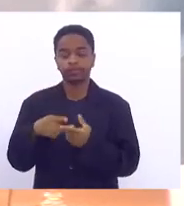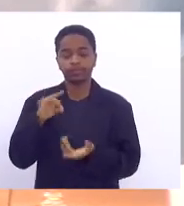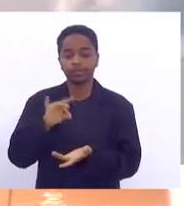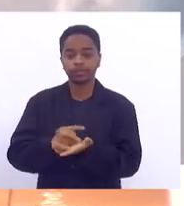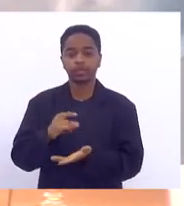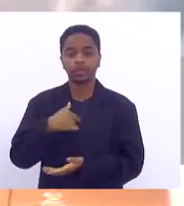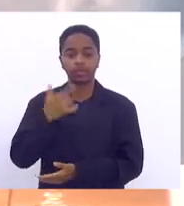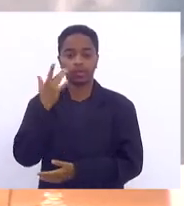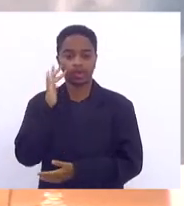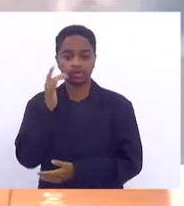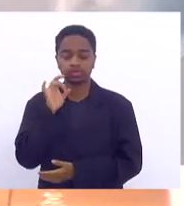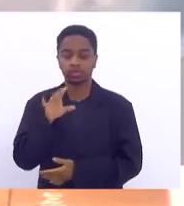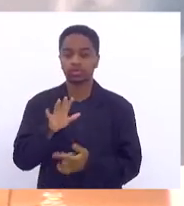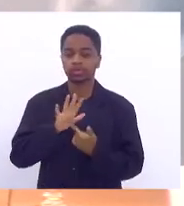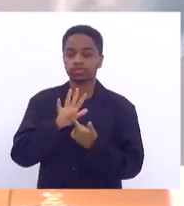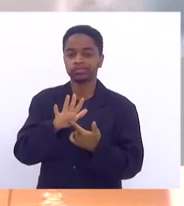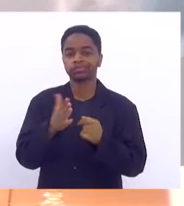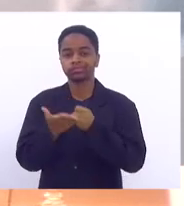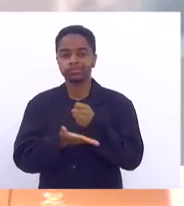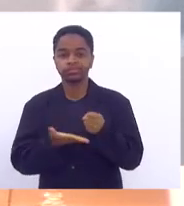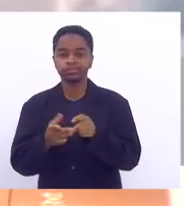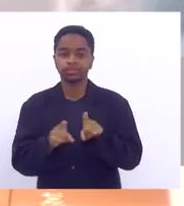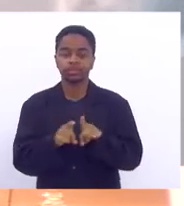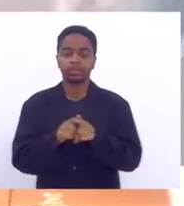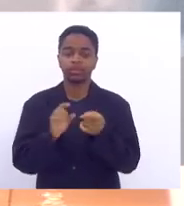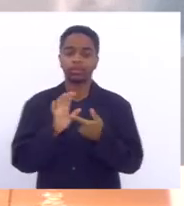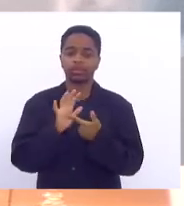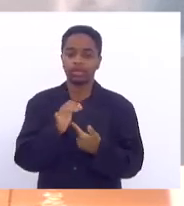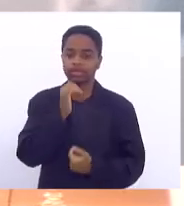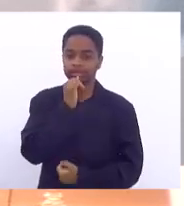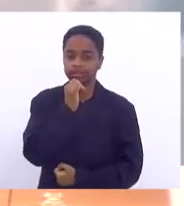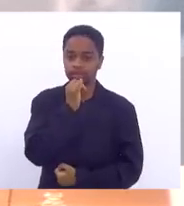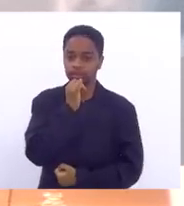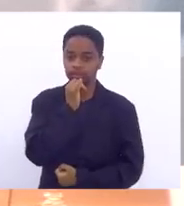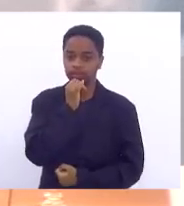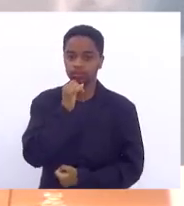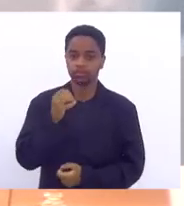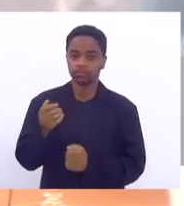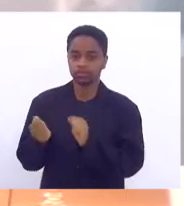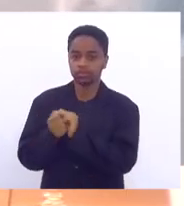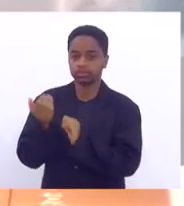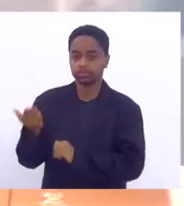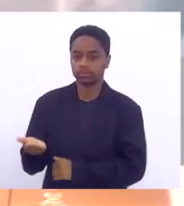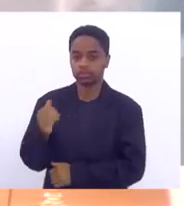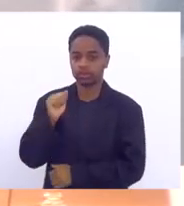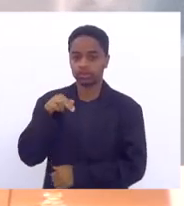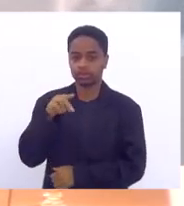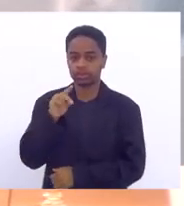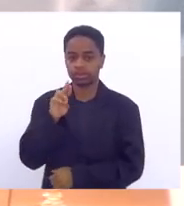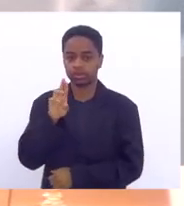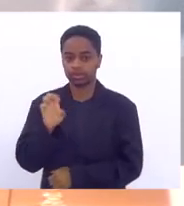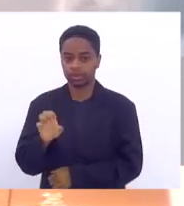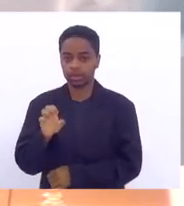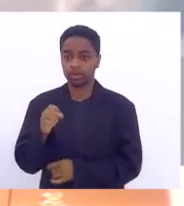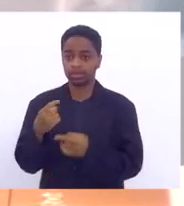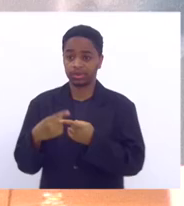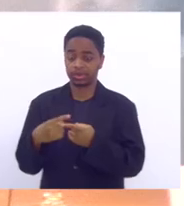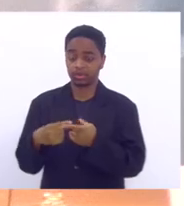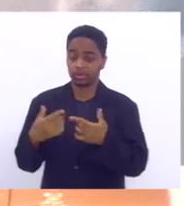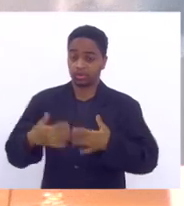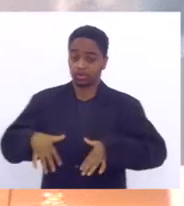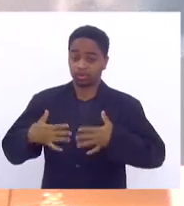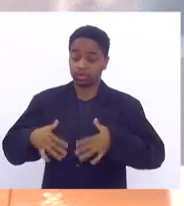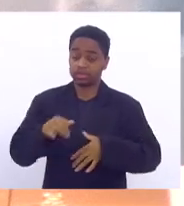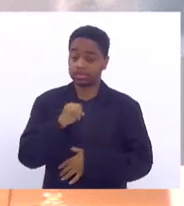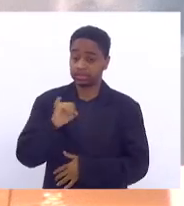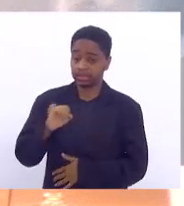de passar genericamente de citar esse exemplo com a figura do André Correa aqui porque ai se não fosse dessa casa ai